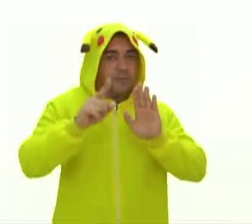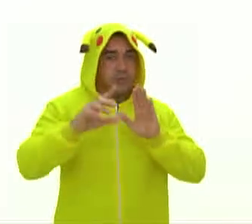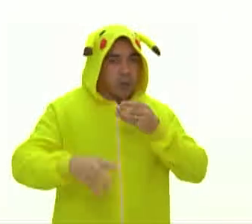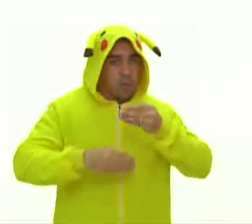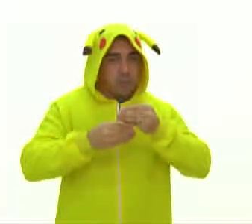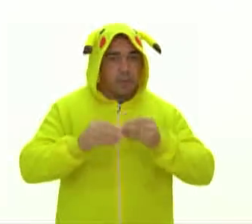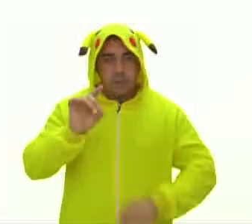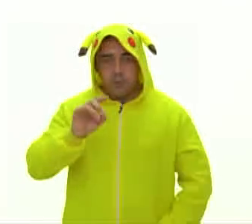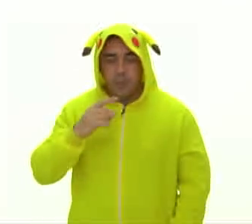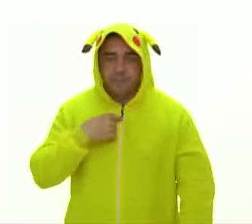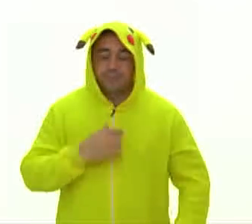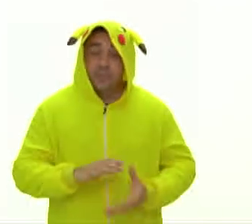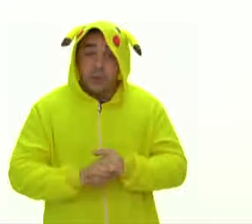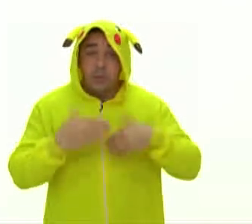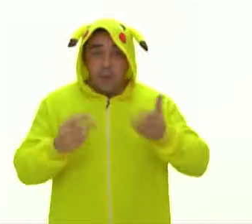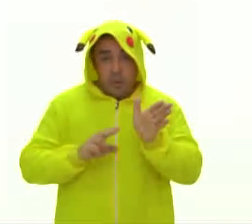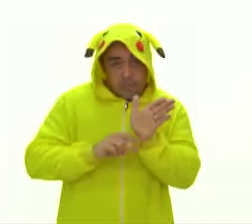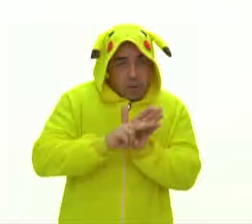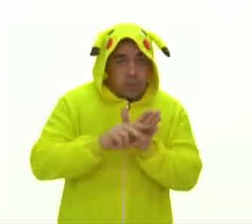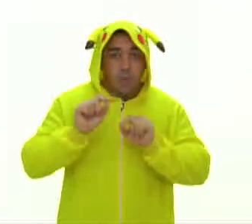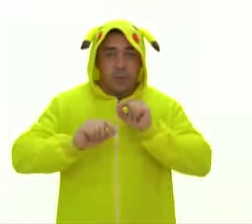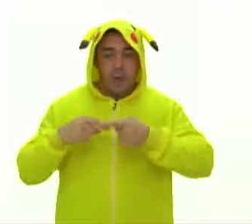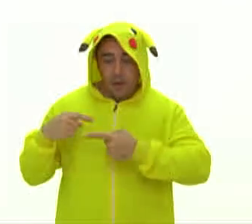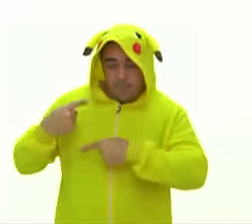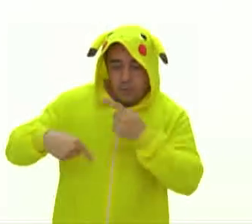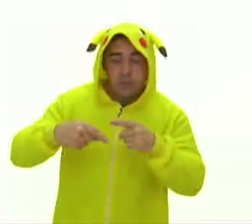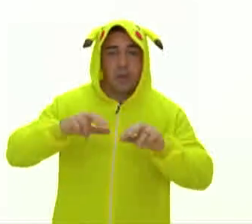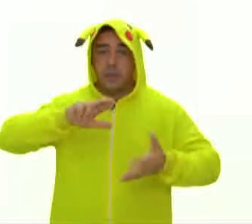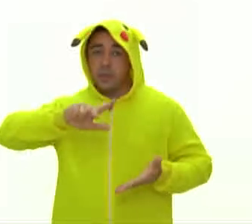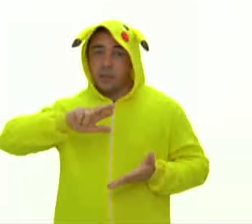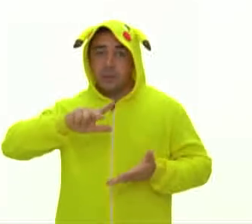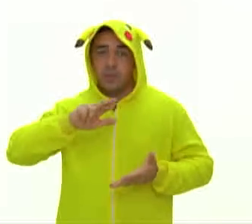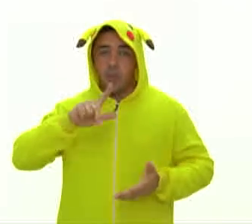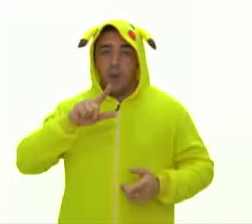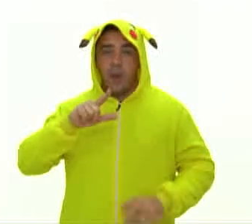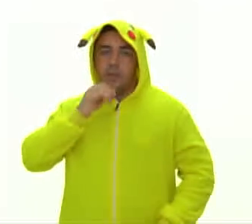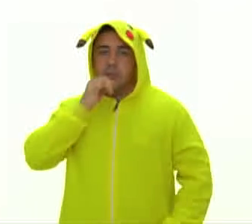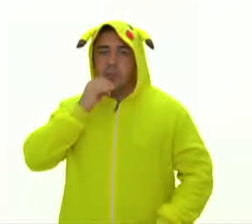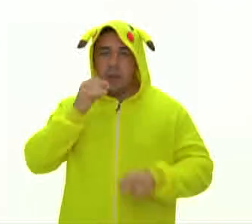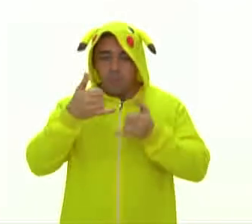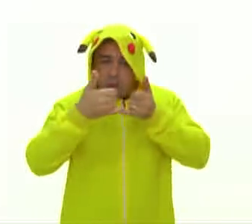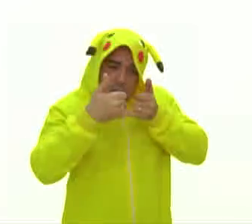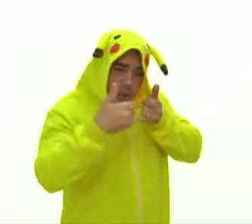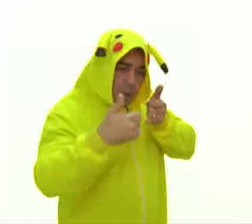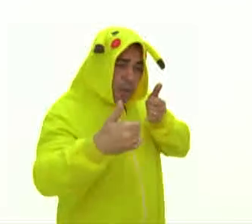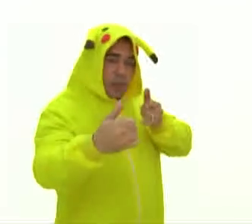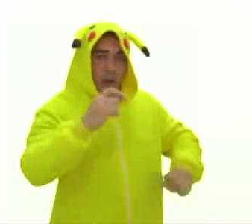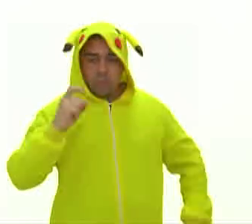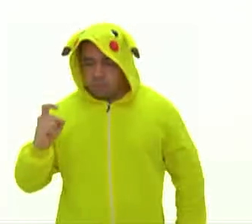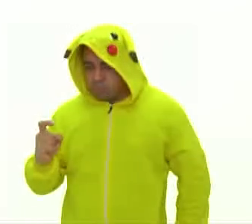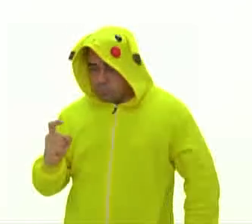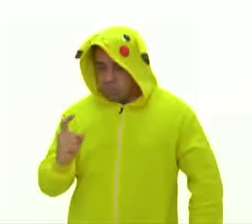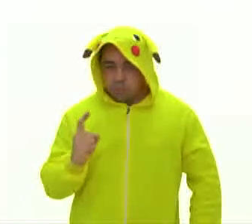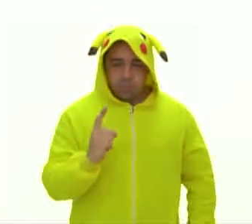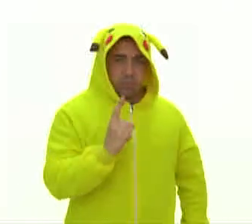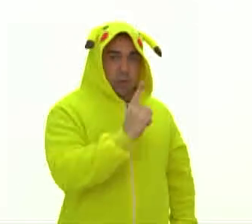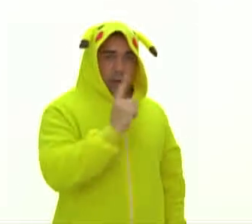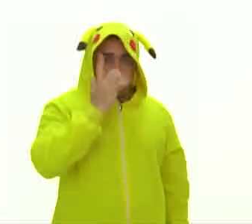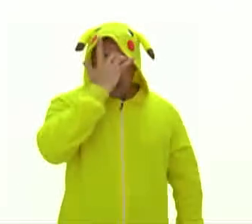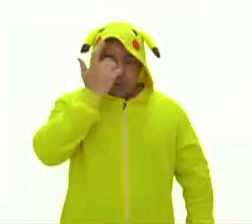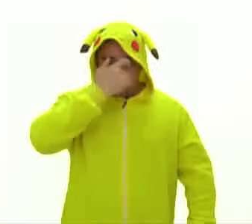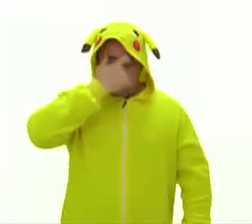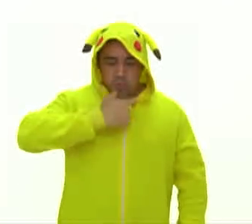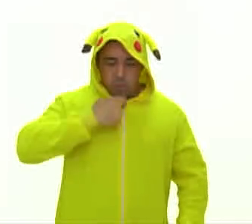ok? Então, para a biologia, a evolução não ocorre de forma linear. Então, não é isso que está acontecendo. Ó. O indivíduo vai se transformando e